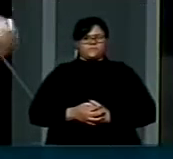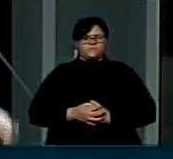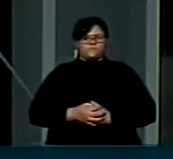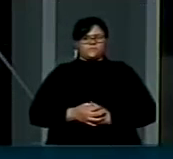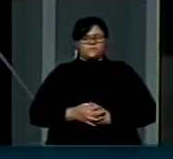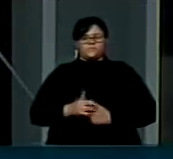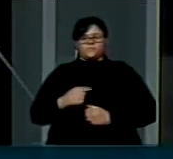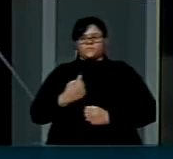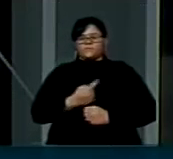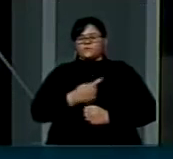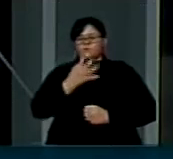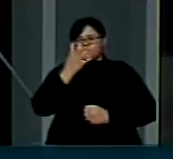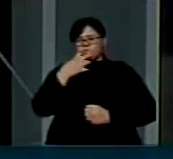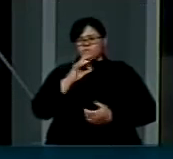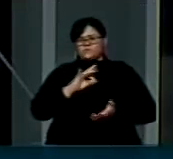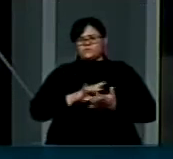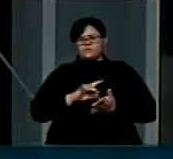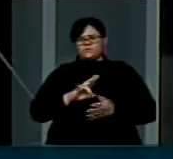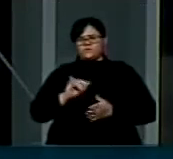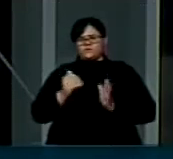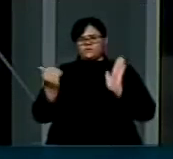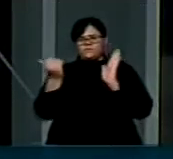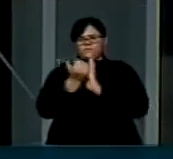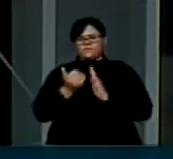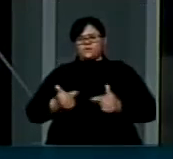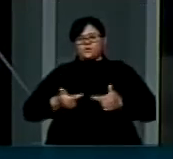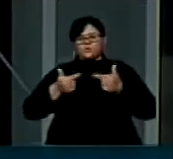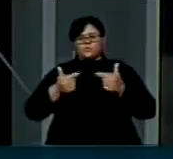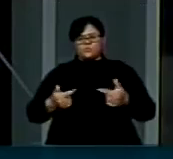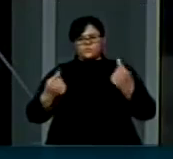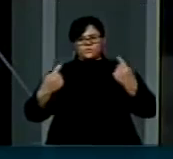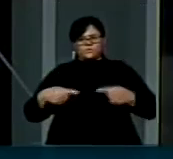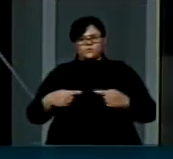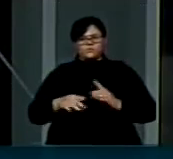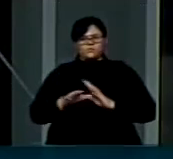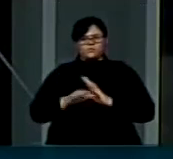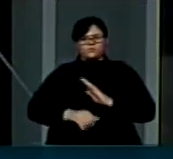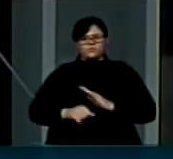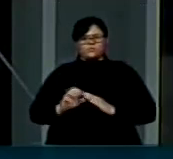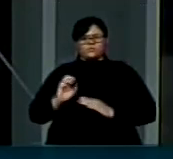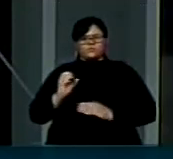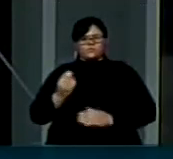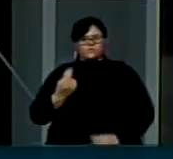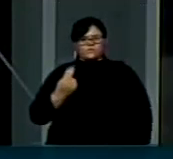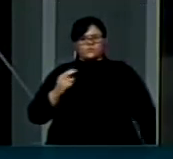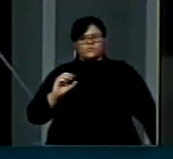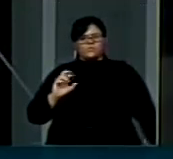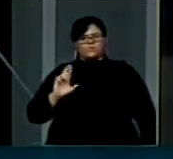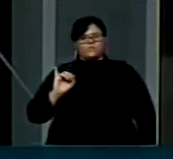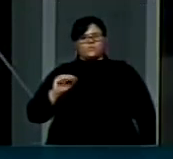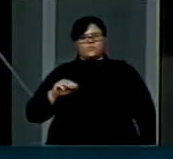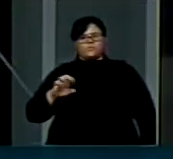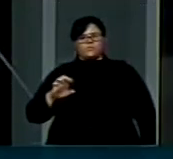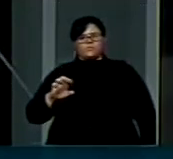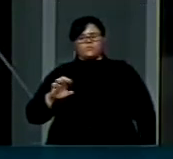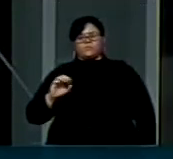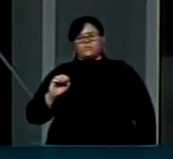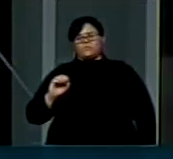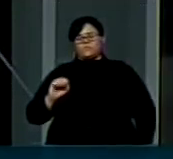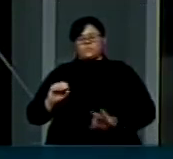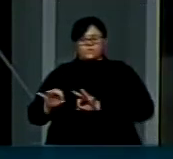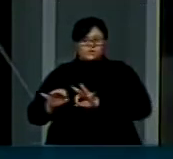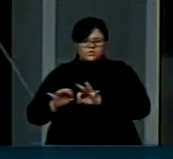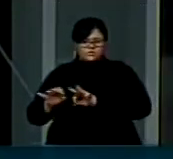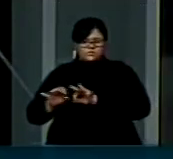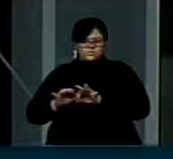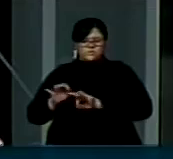contra a corrupção, a nossa luta contra o crime organizado. Nós haveremos